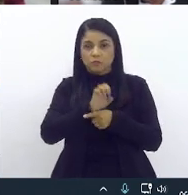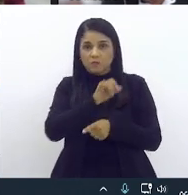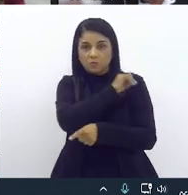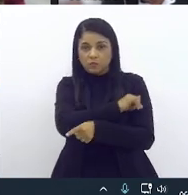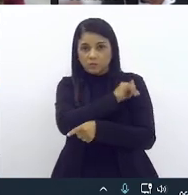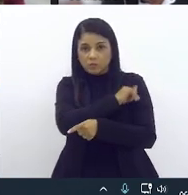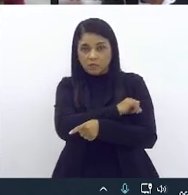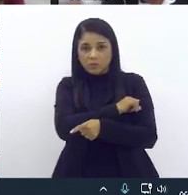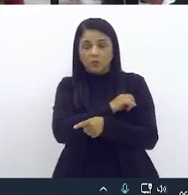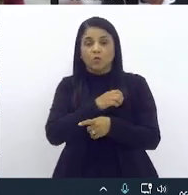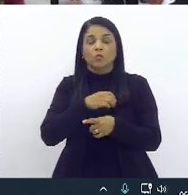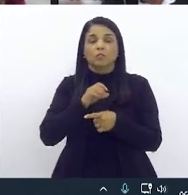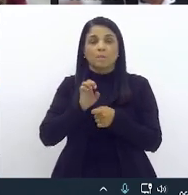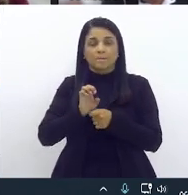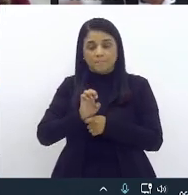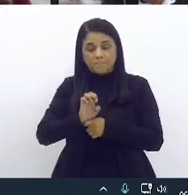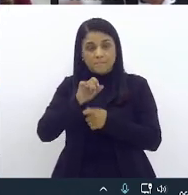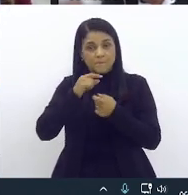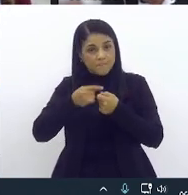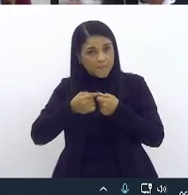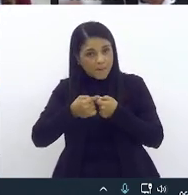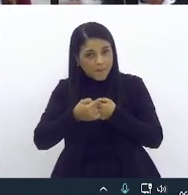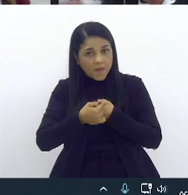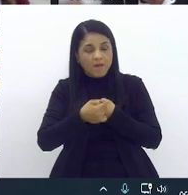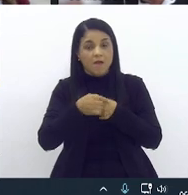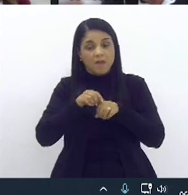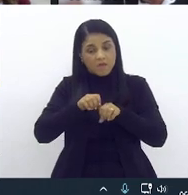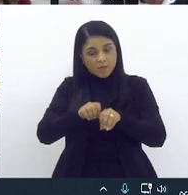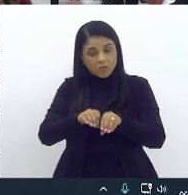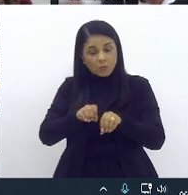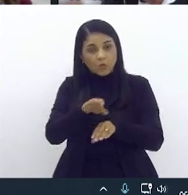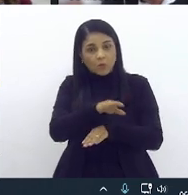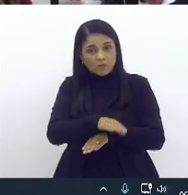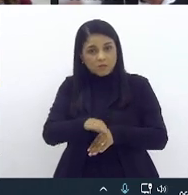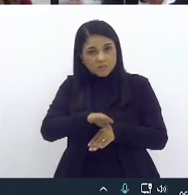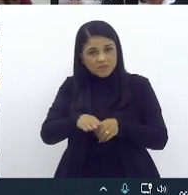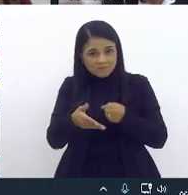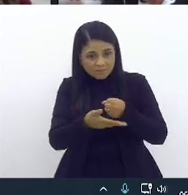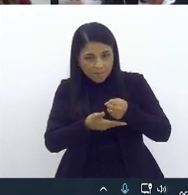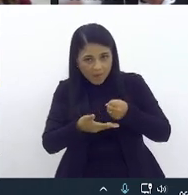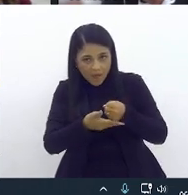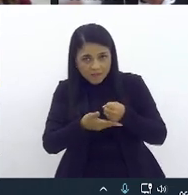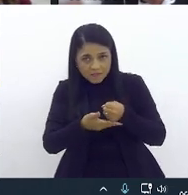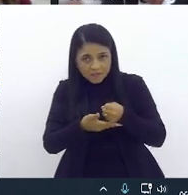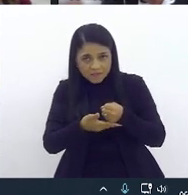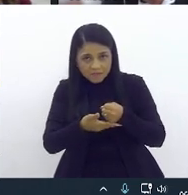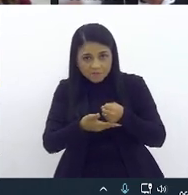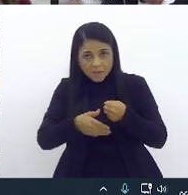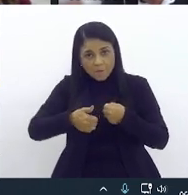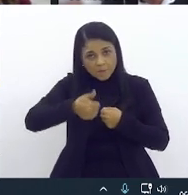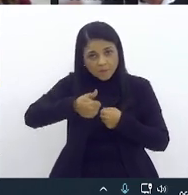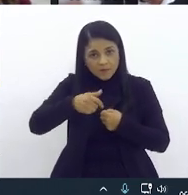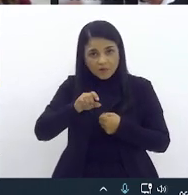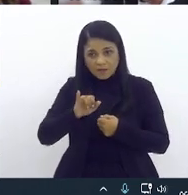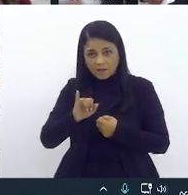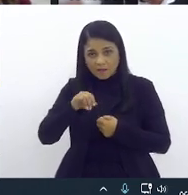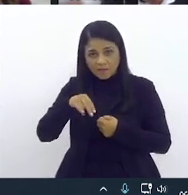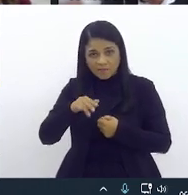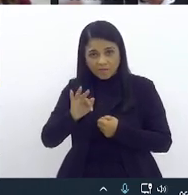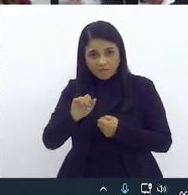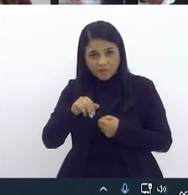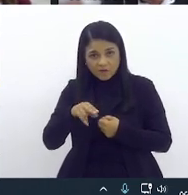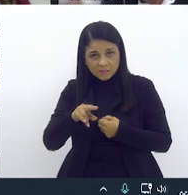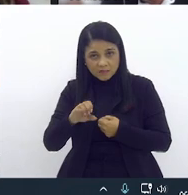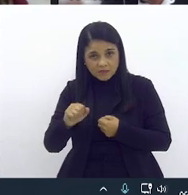demais municípios do estado do Rio de Janeiro, educam as crianças na primeira infância? Educam sim ou não?